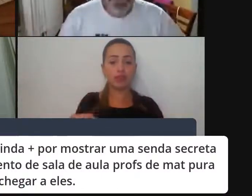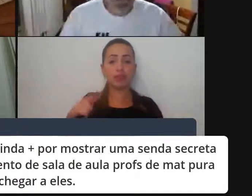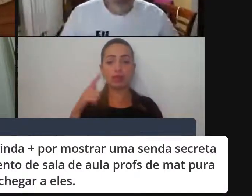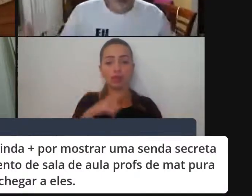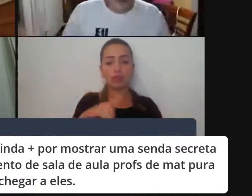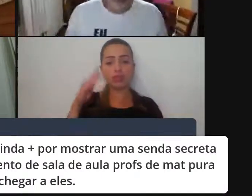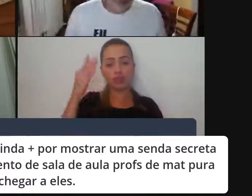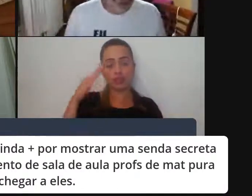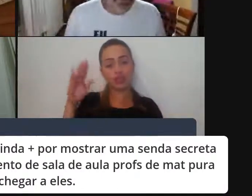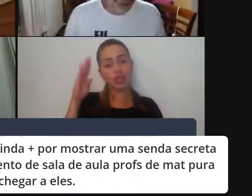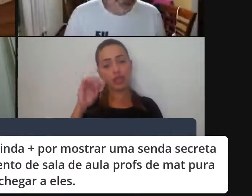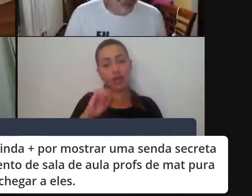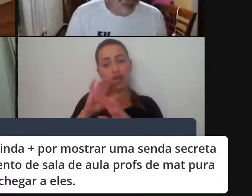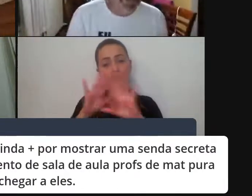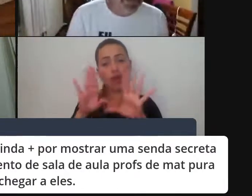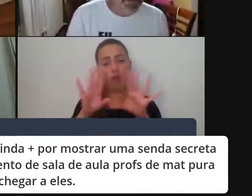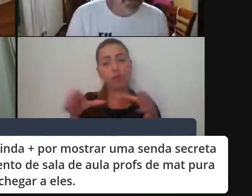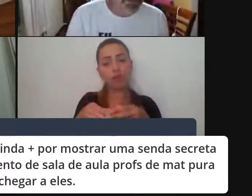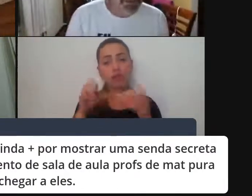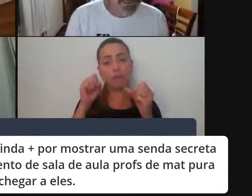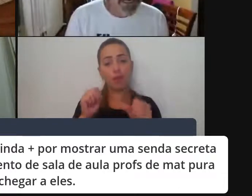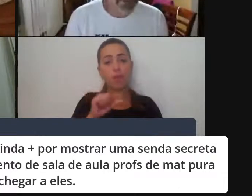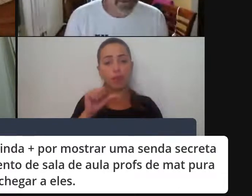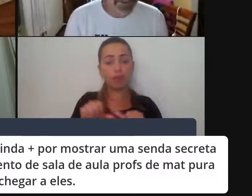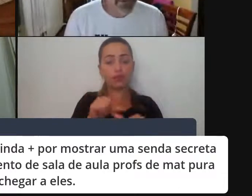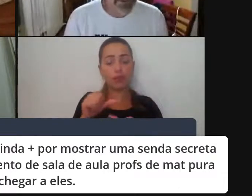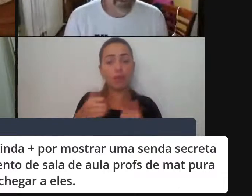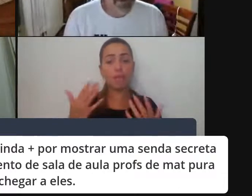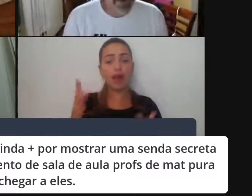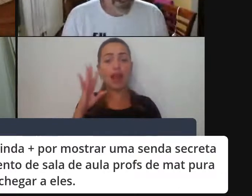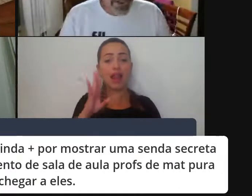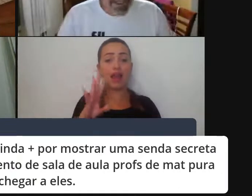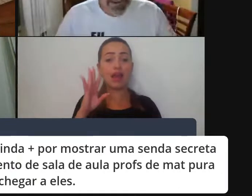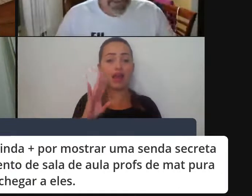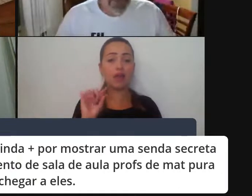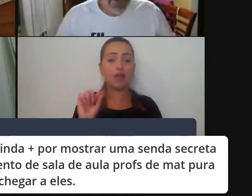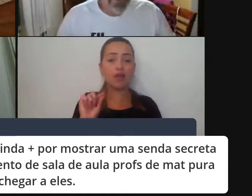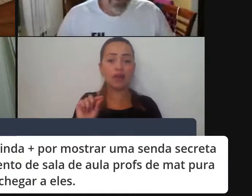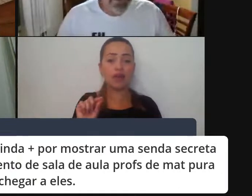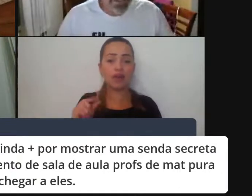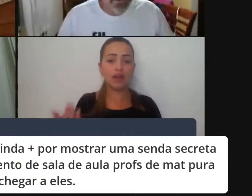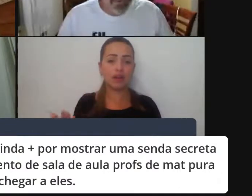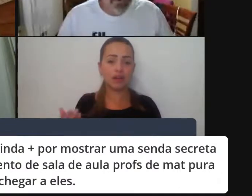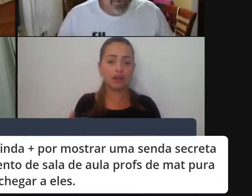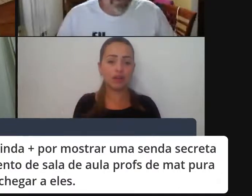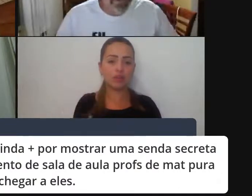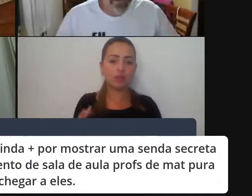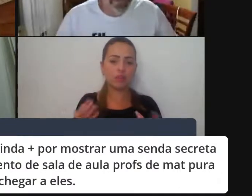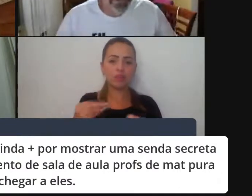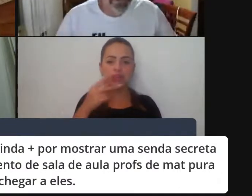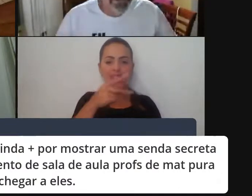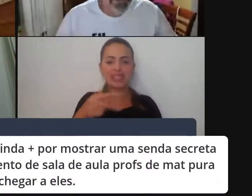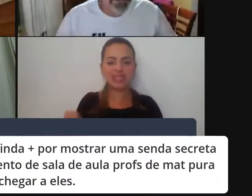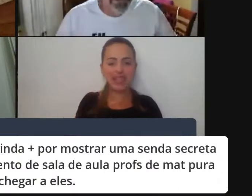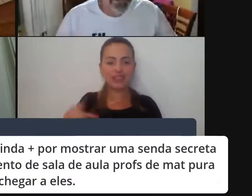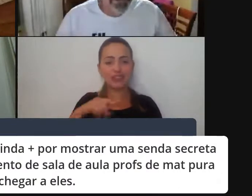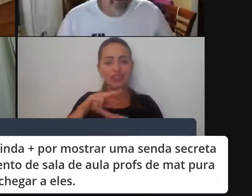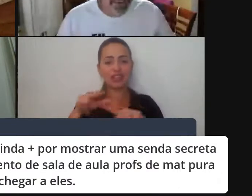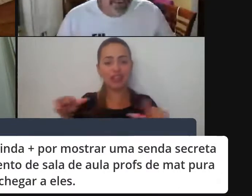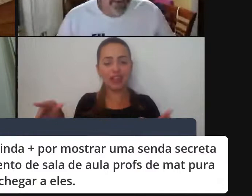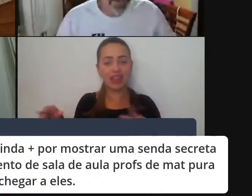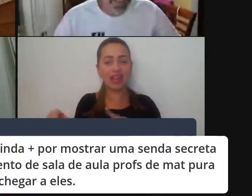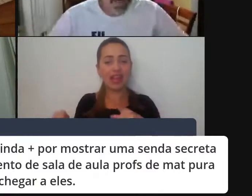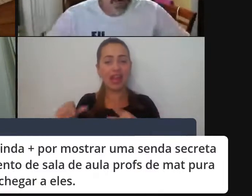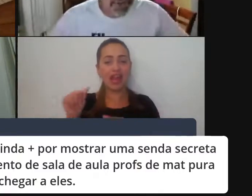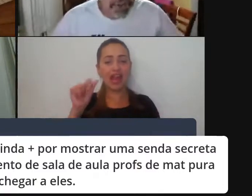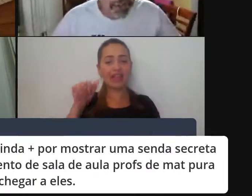a comunidade tem algo que nos transforma. O legal, Nilza Bertoni, são muitos presidentes, né? Eu tenho o presidente